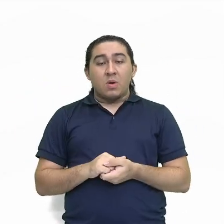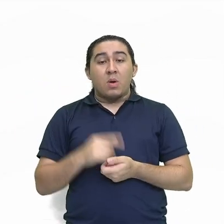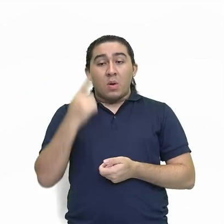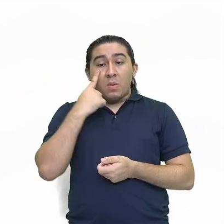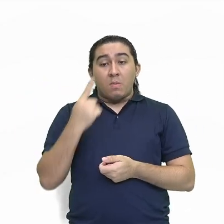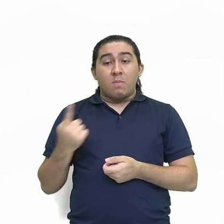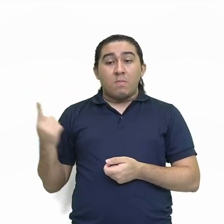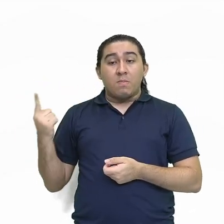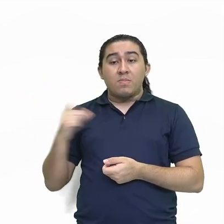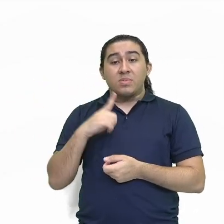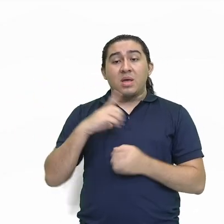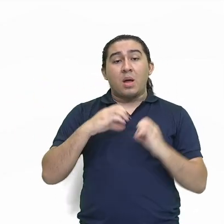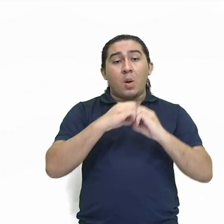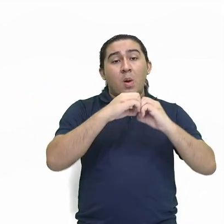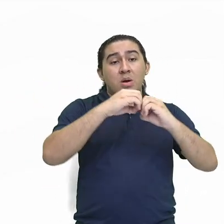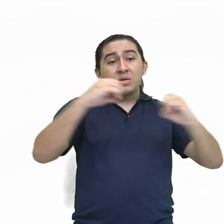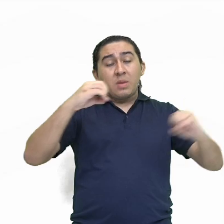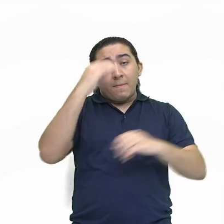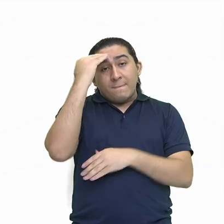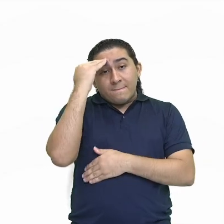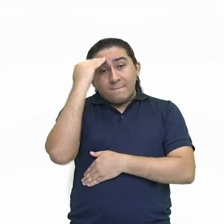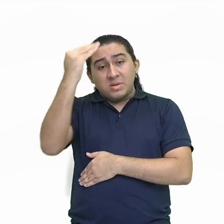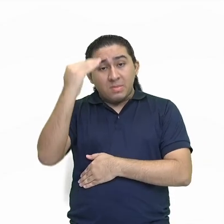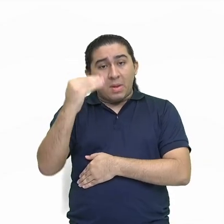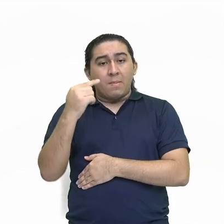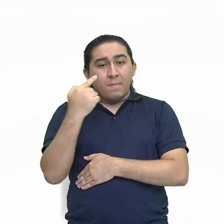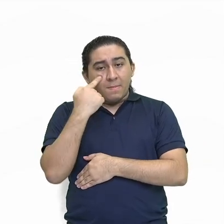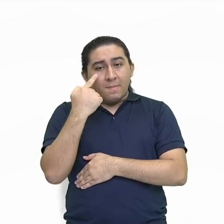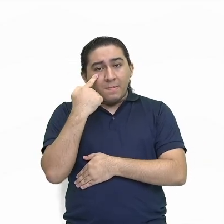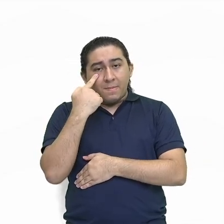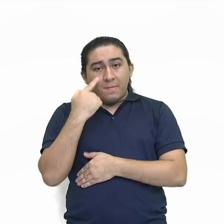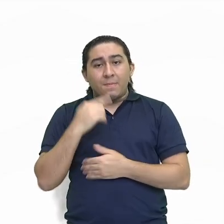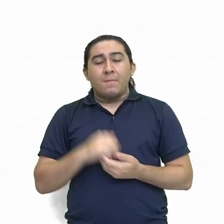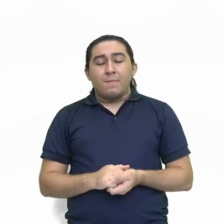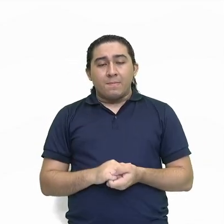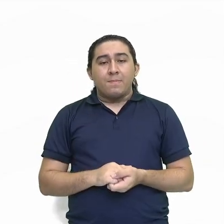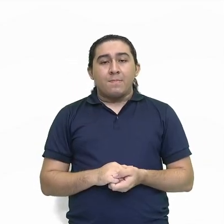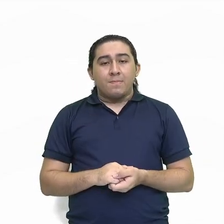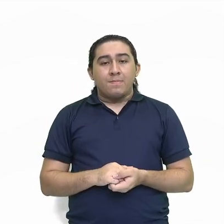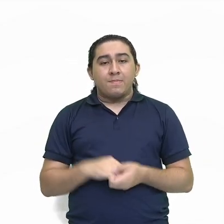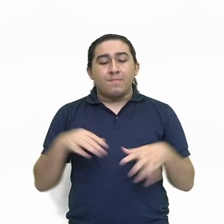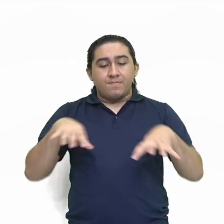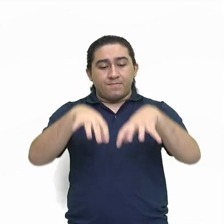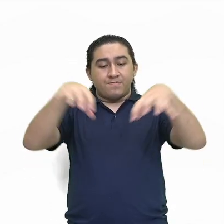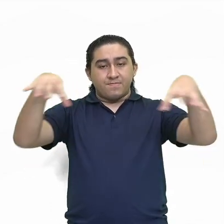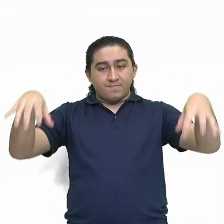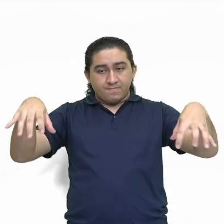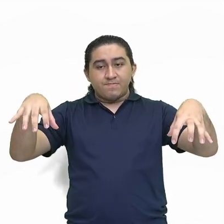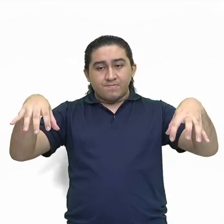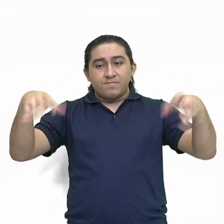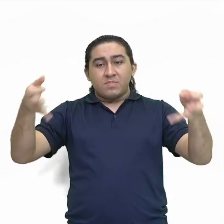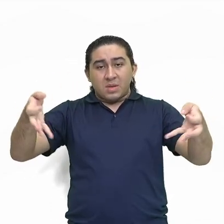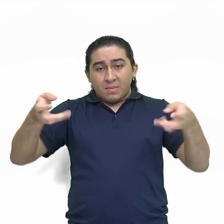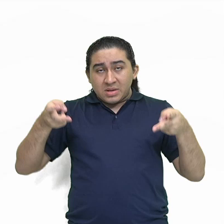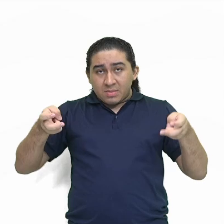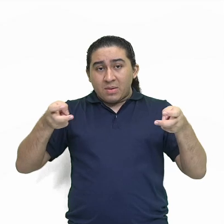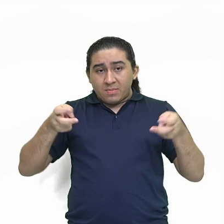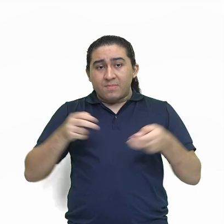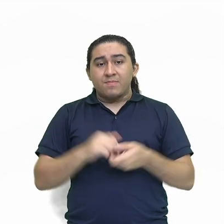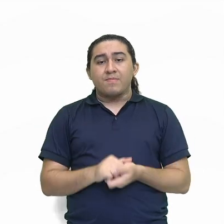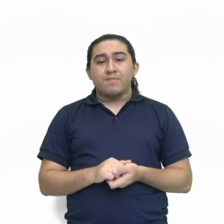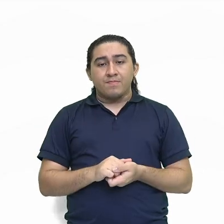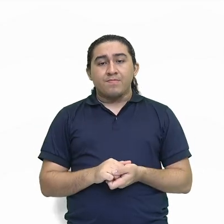oração principal. Uma branca indiazinha nasceu tempos depois. Embora isso tenha durado apenas um ano e tal, eu